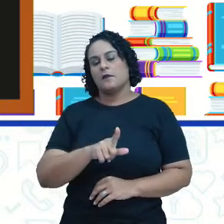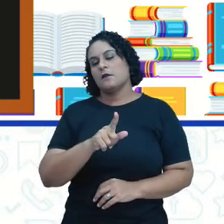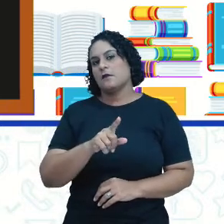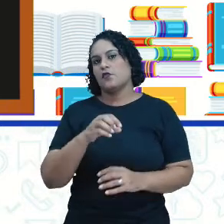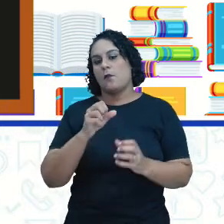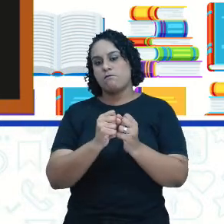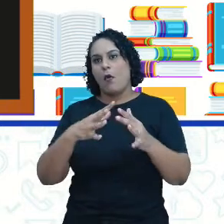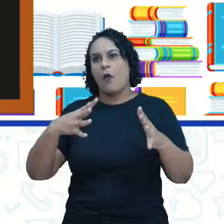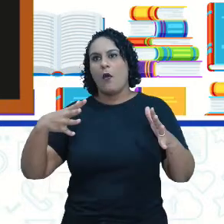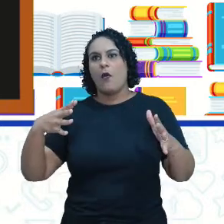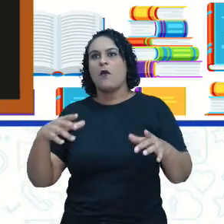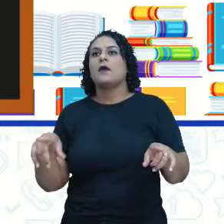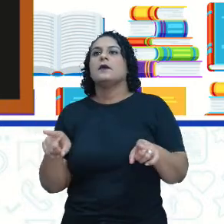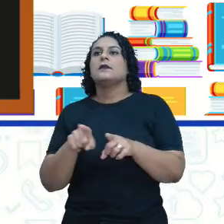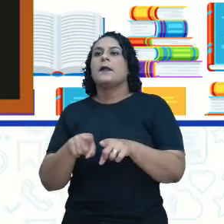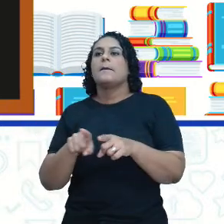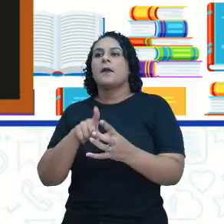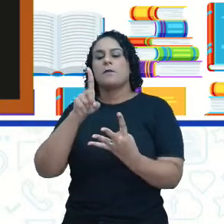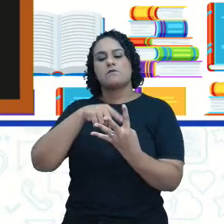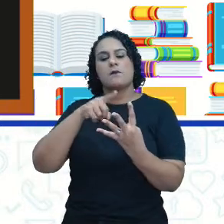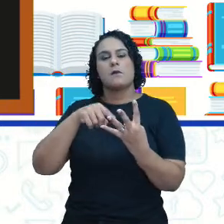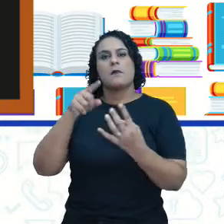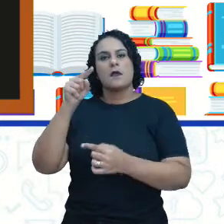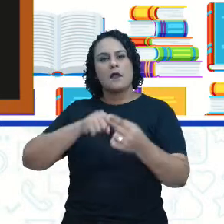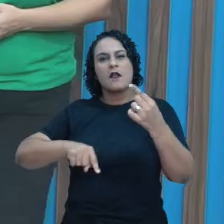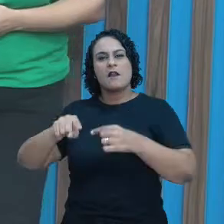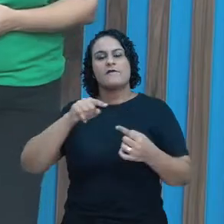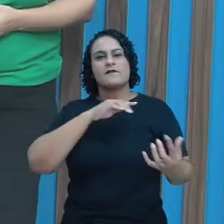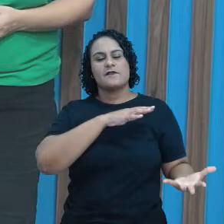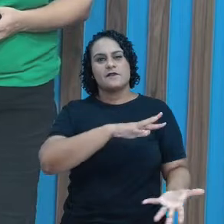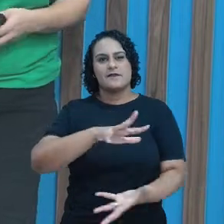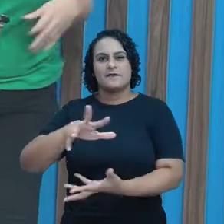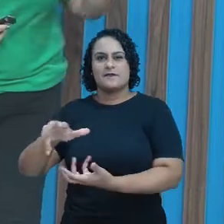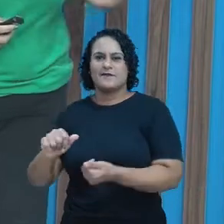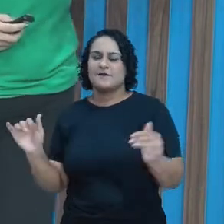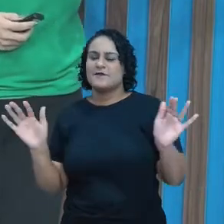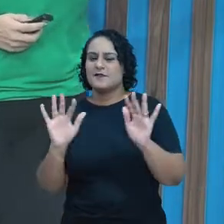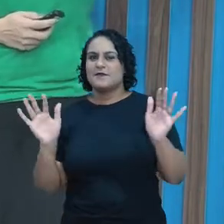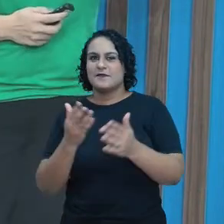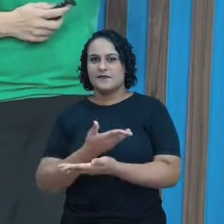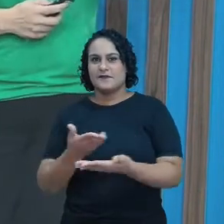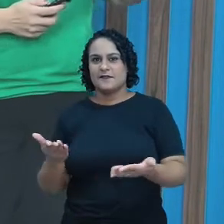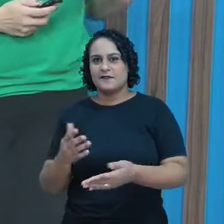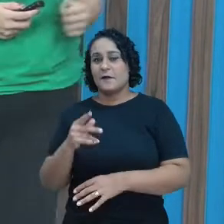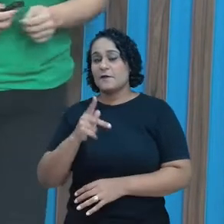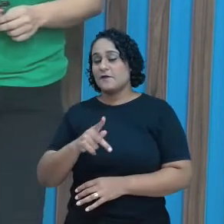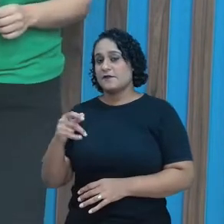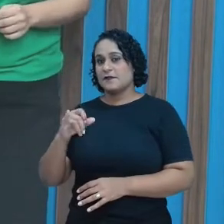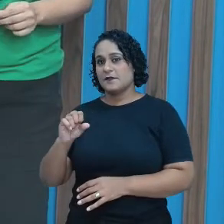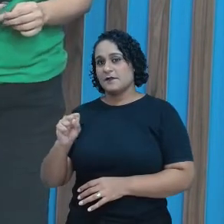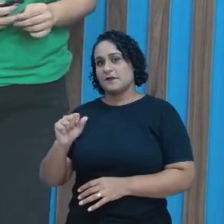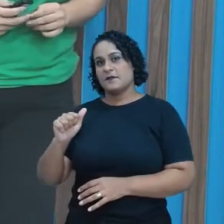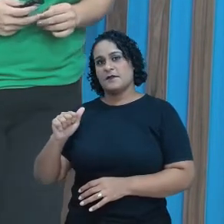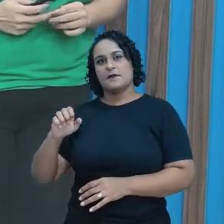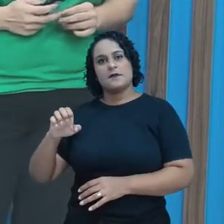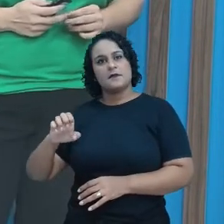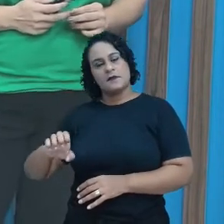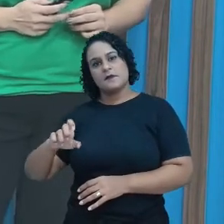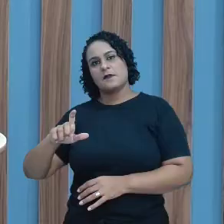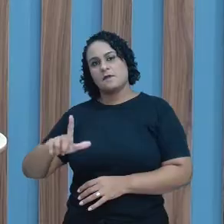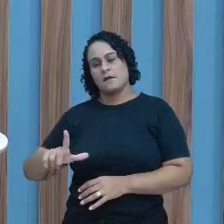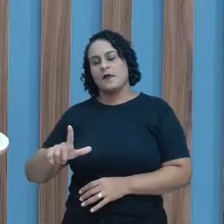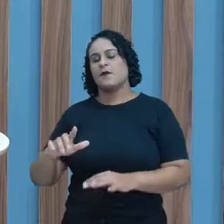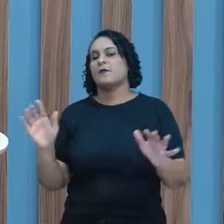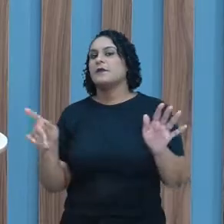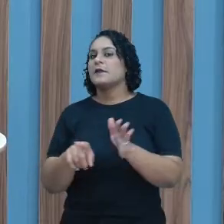calendário cósmico e a evolução do universo. Vou me despedindo aqui de vocês, vou deixar a professora Isabel também dar um tchau para